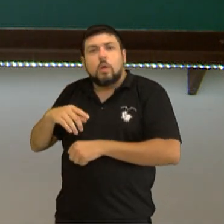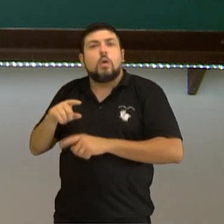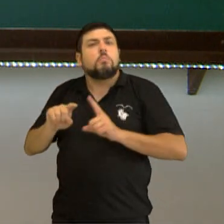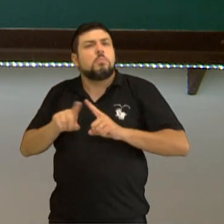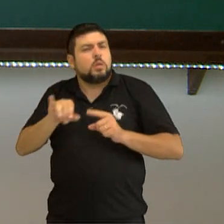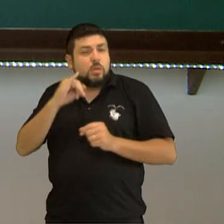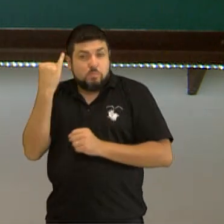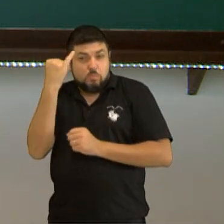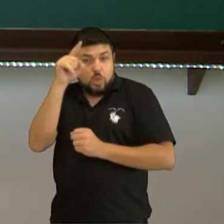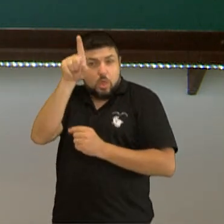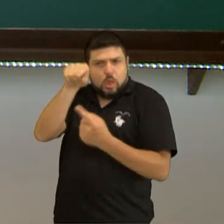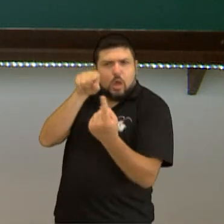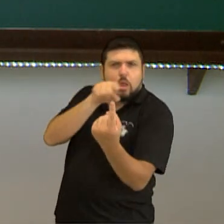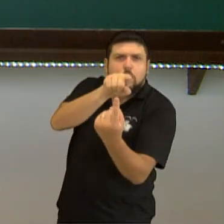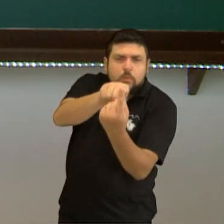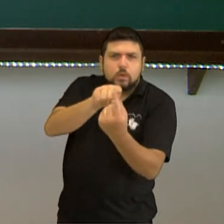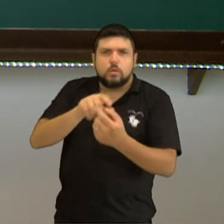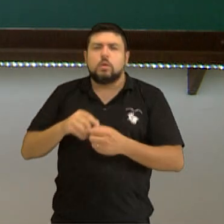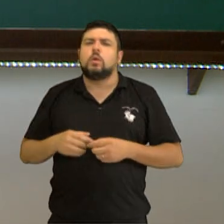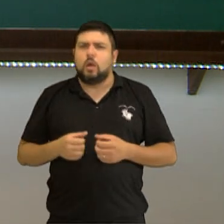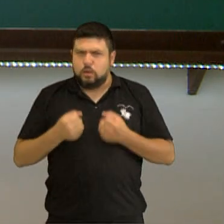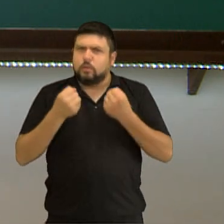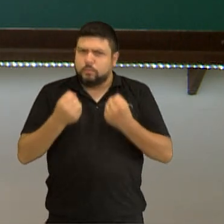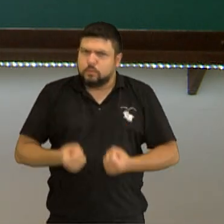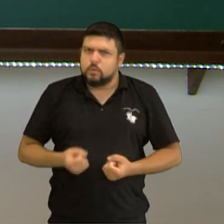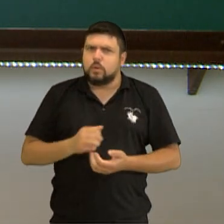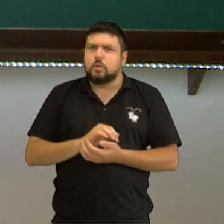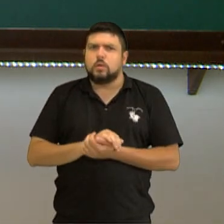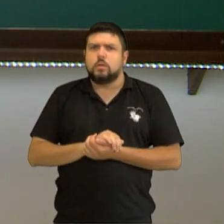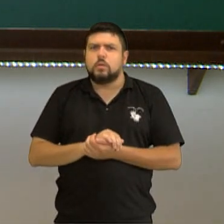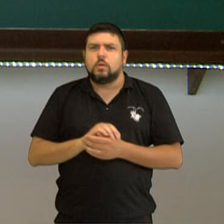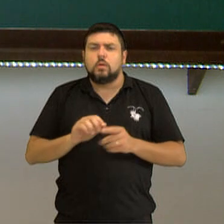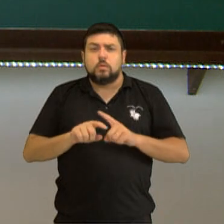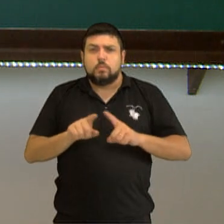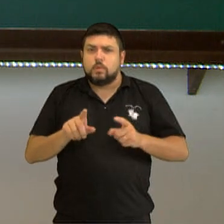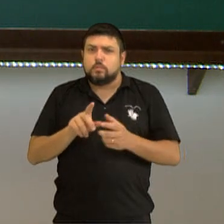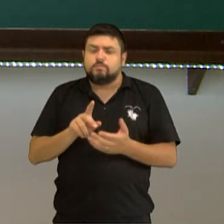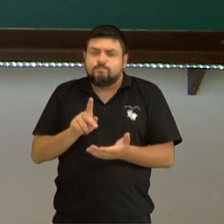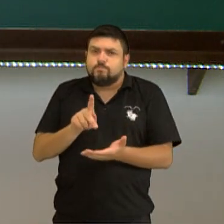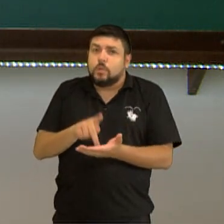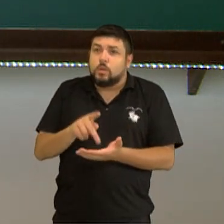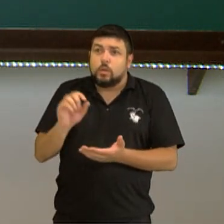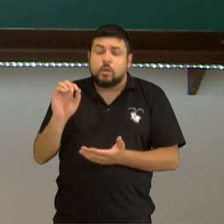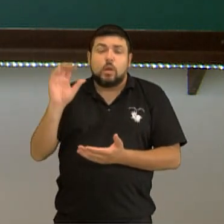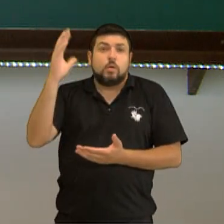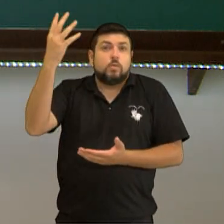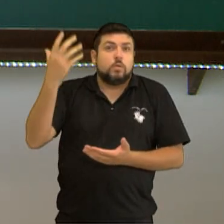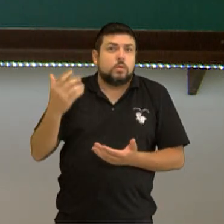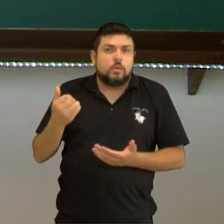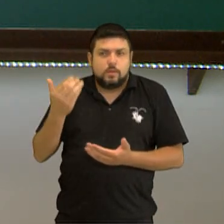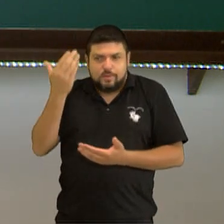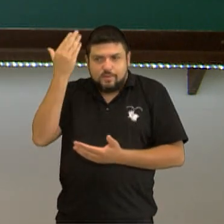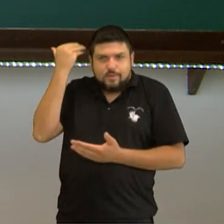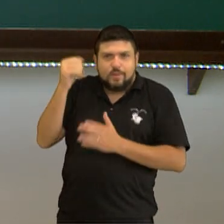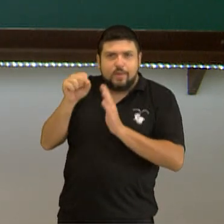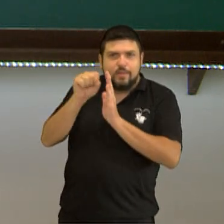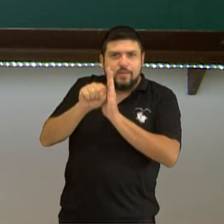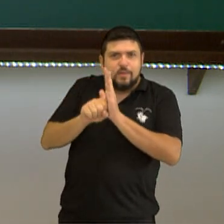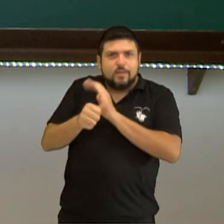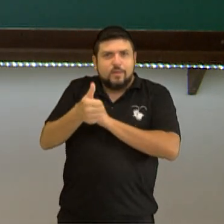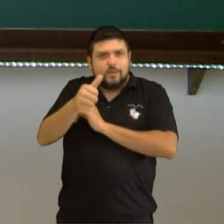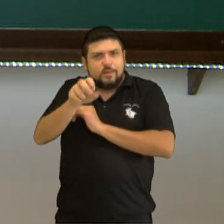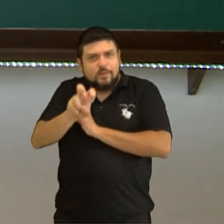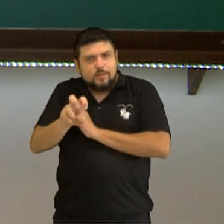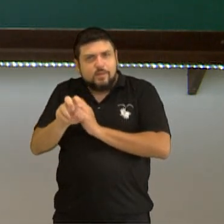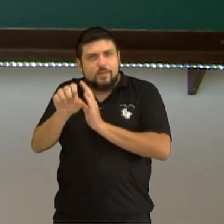objetivo final. É bem pesado isso, mas é uma grande verdade, né? Principalmente no mundo que ele vivenciava ali no século XV, século